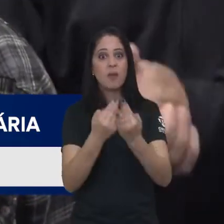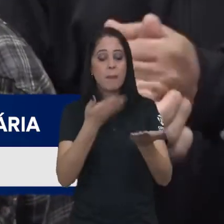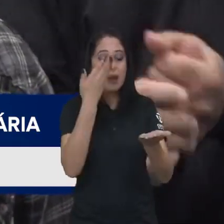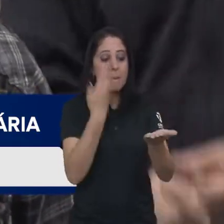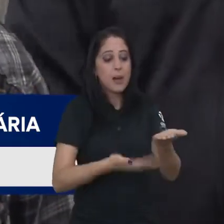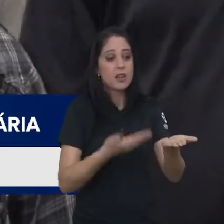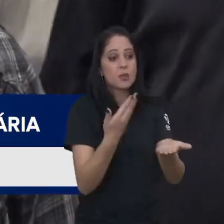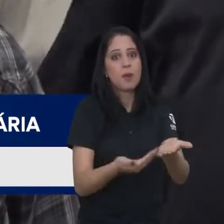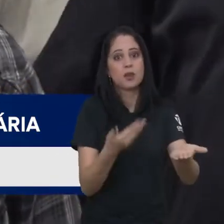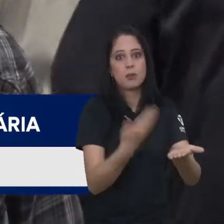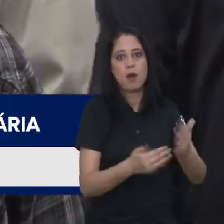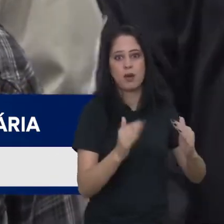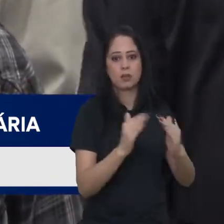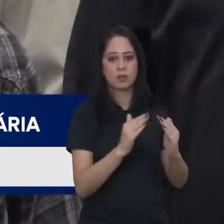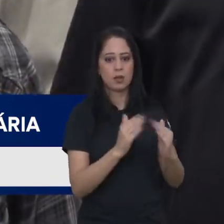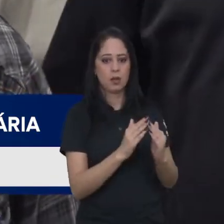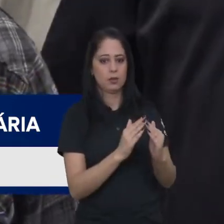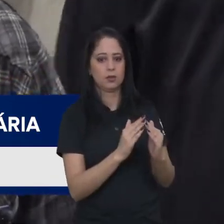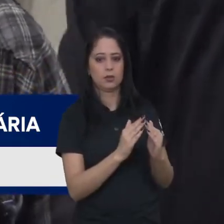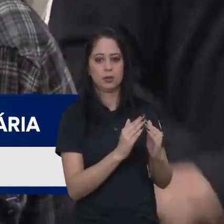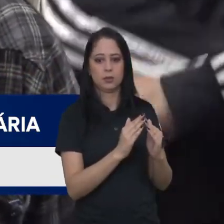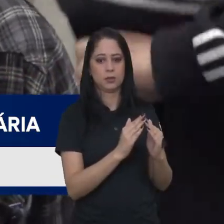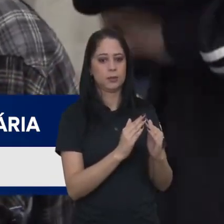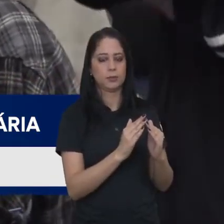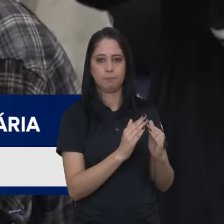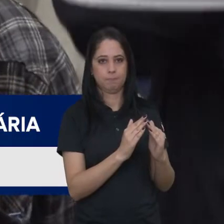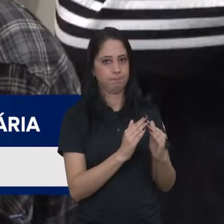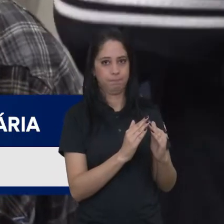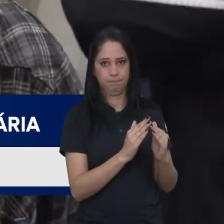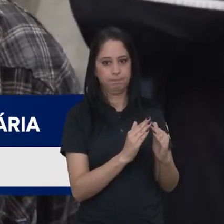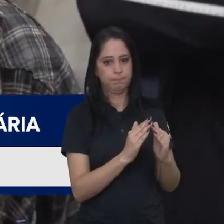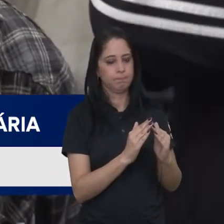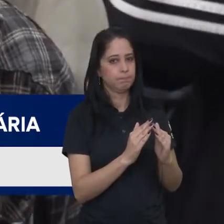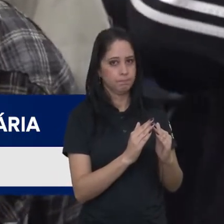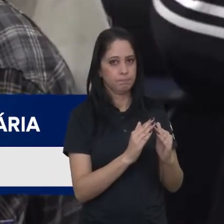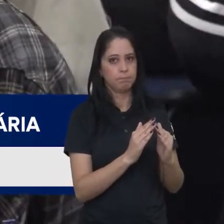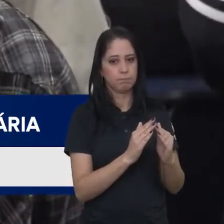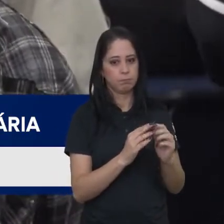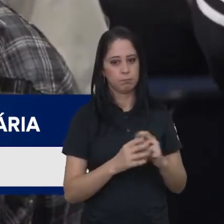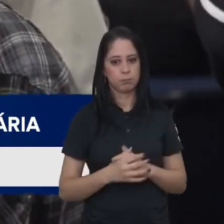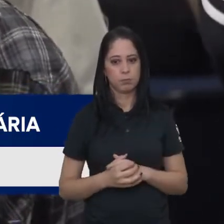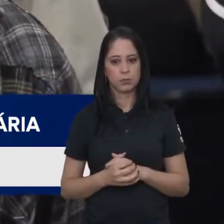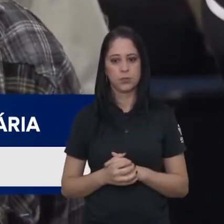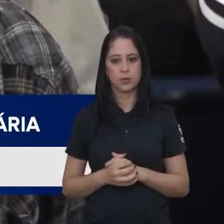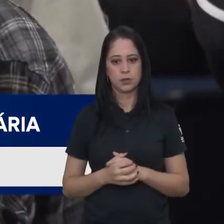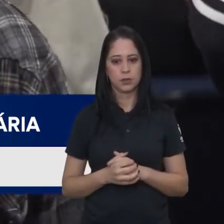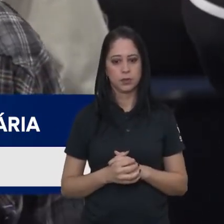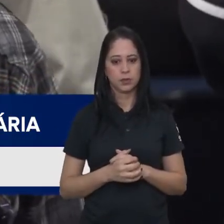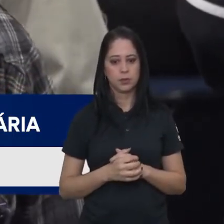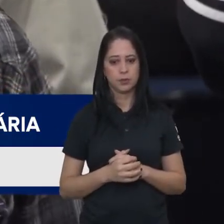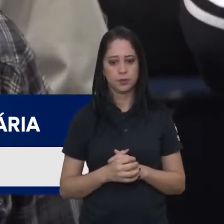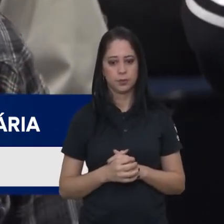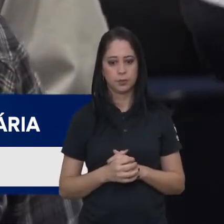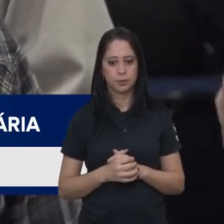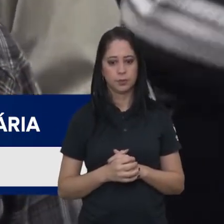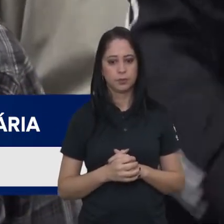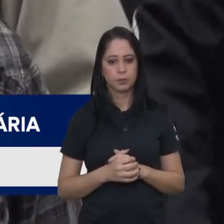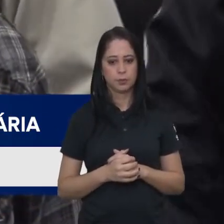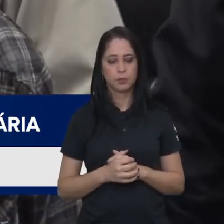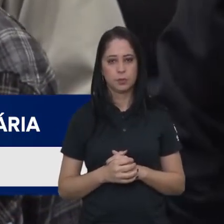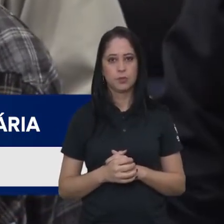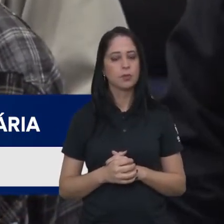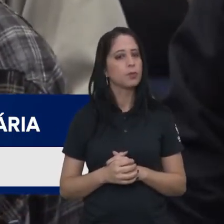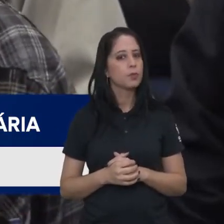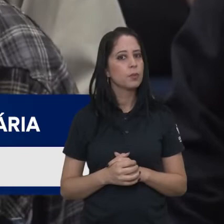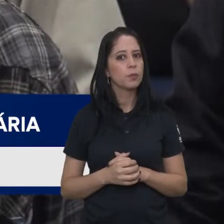discussão dos conjuntos habitacionais. Os conjuntos habitacionais é um terror que está ocorrendo lá nos conjuntos habitacionais. Então, nós não